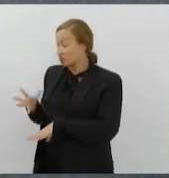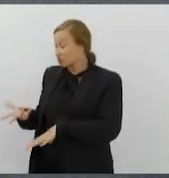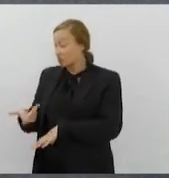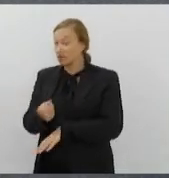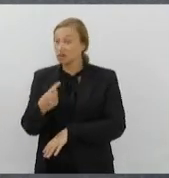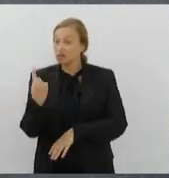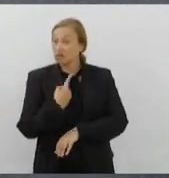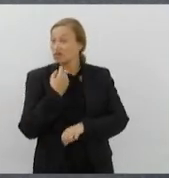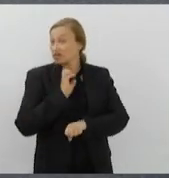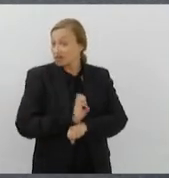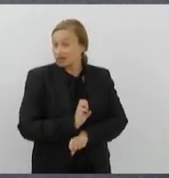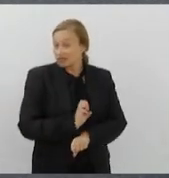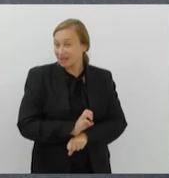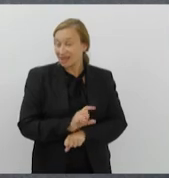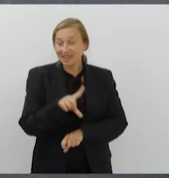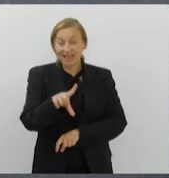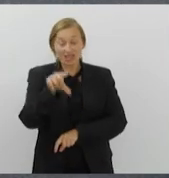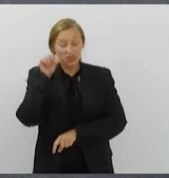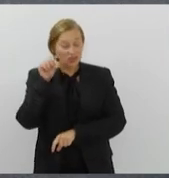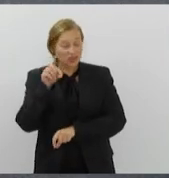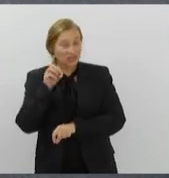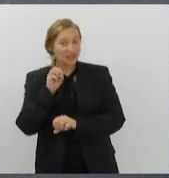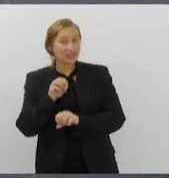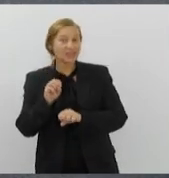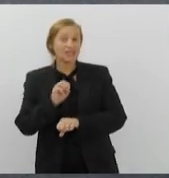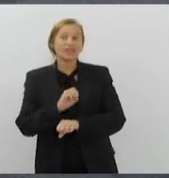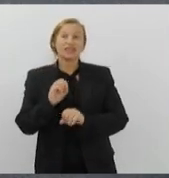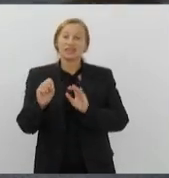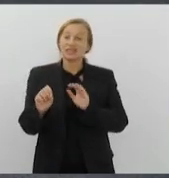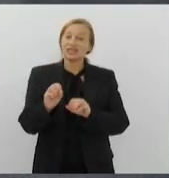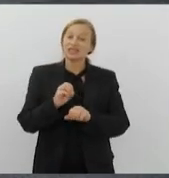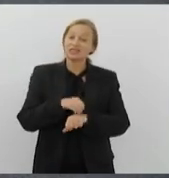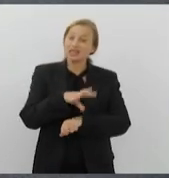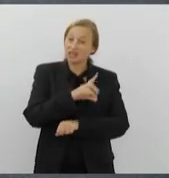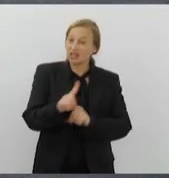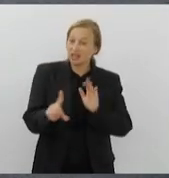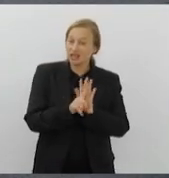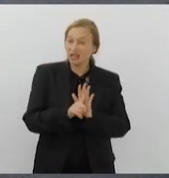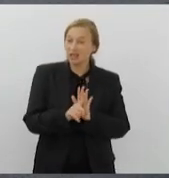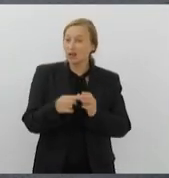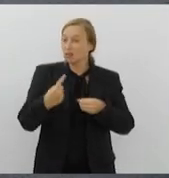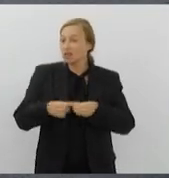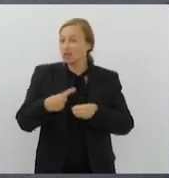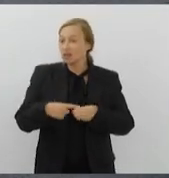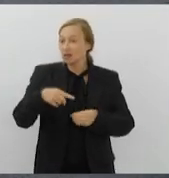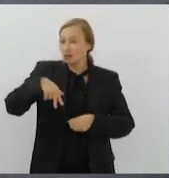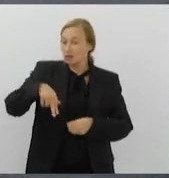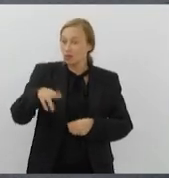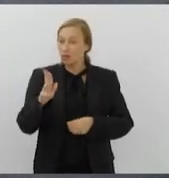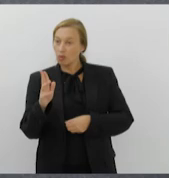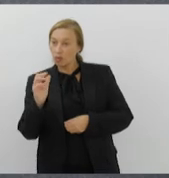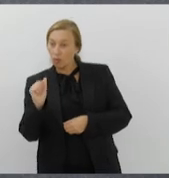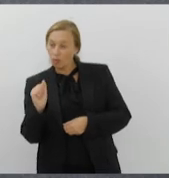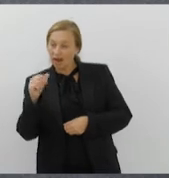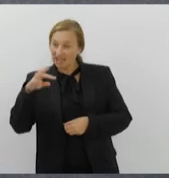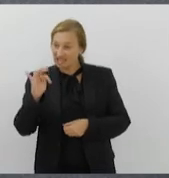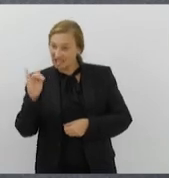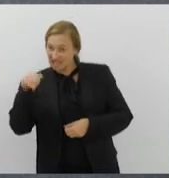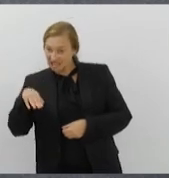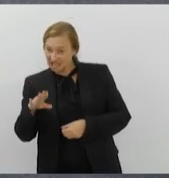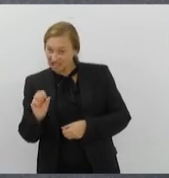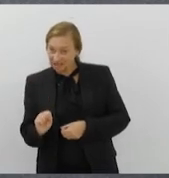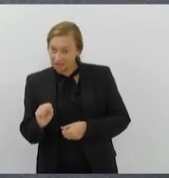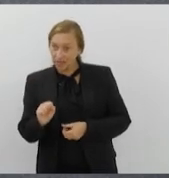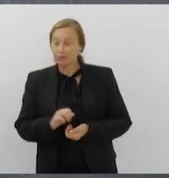estado. A escolha dessa indicação legislativa para o município de Coatis não é por acaso,